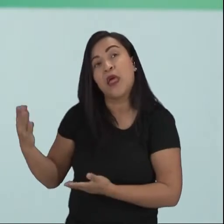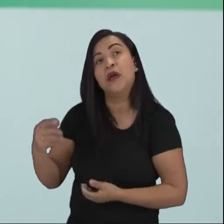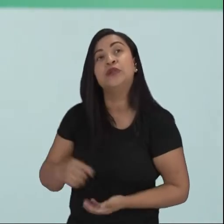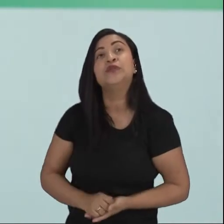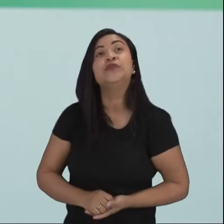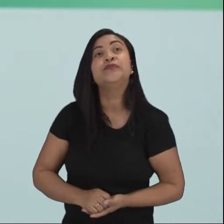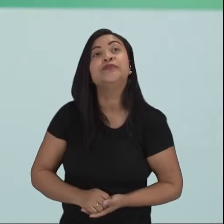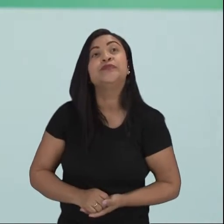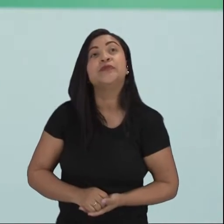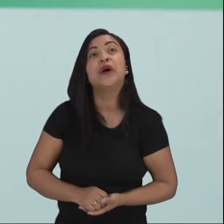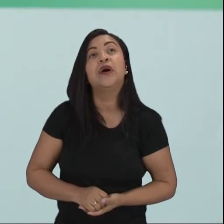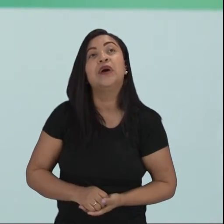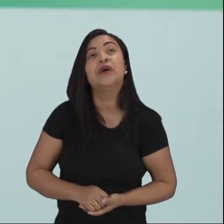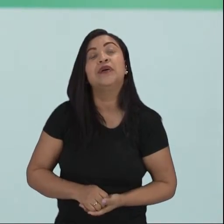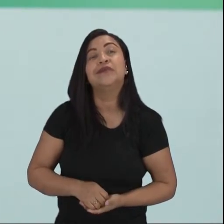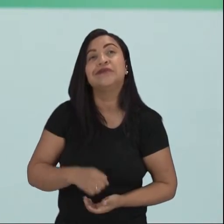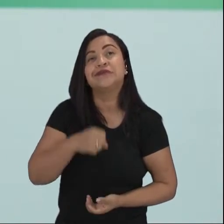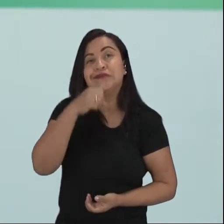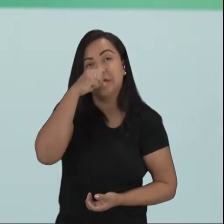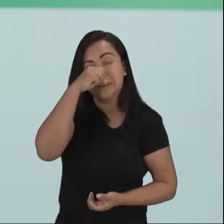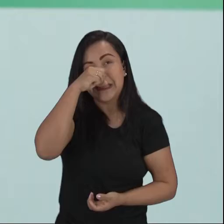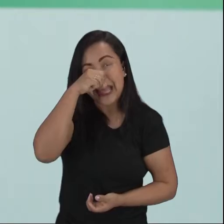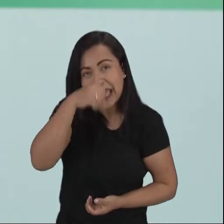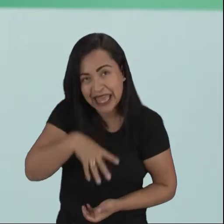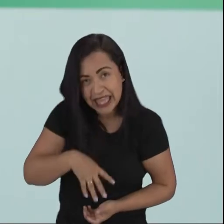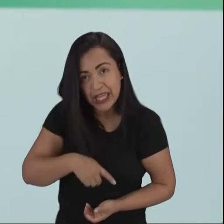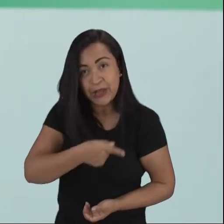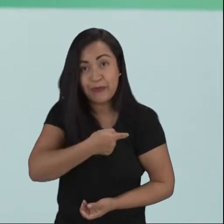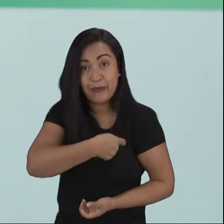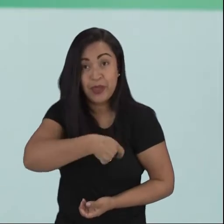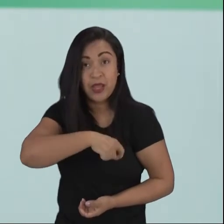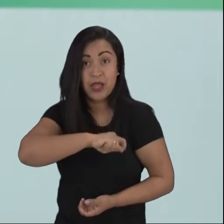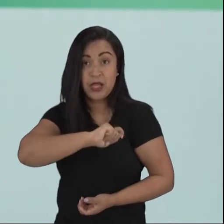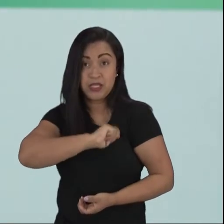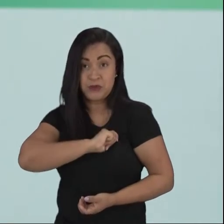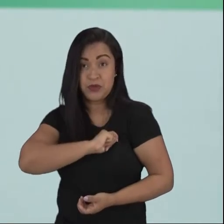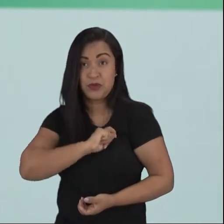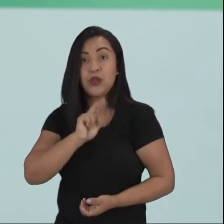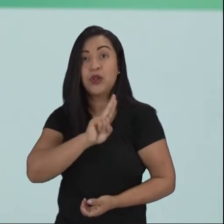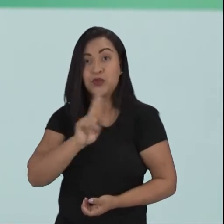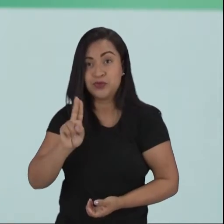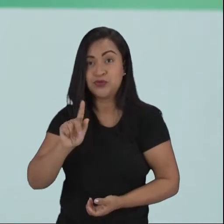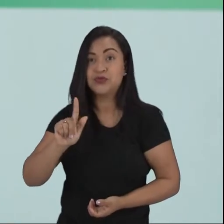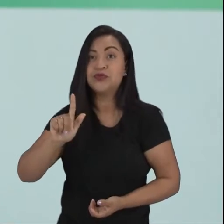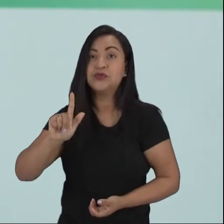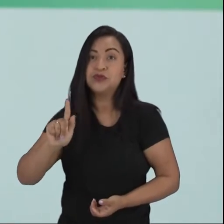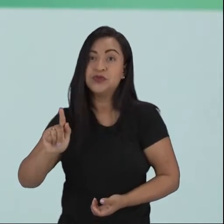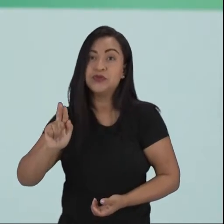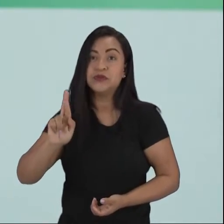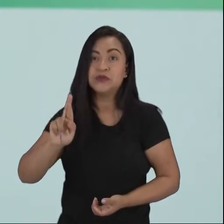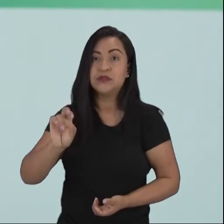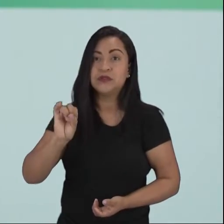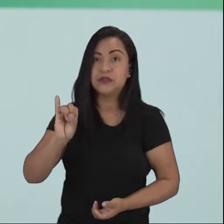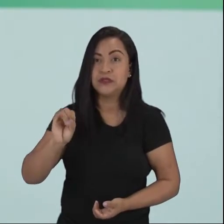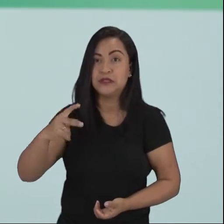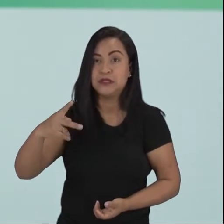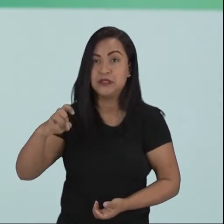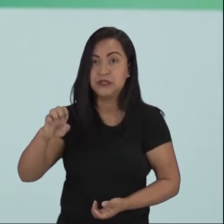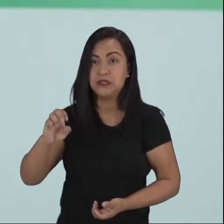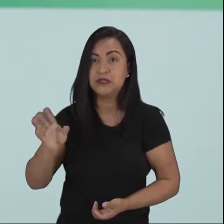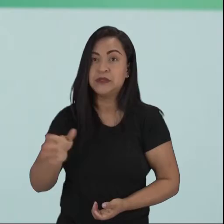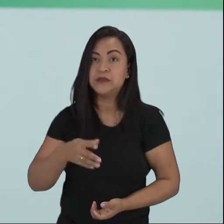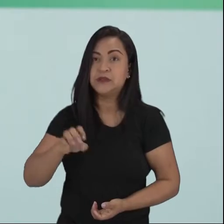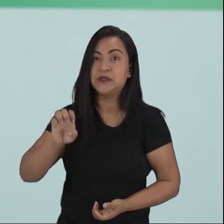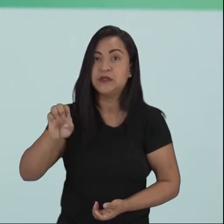temos a famosa gripe espanhola, que está muito relacionada com o nosso contexto atual. A maioria de nós estamos aí